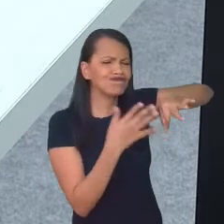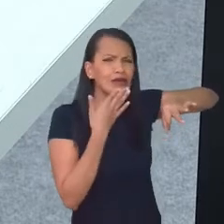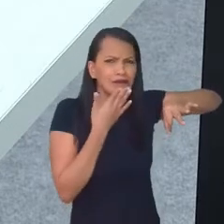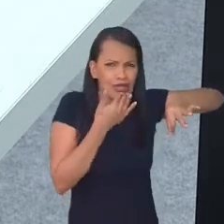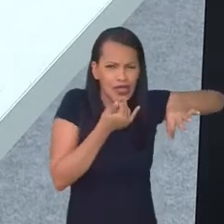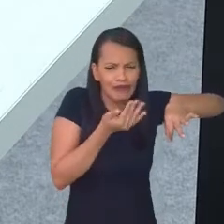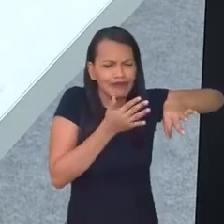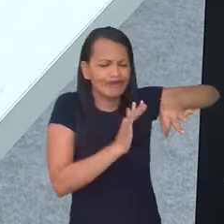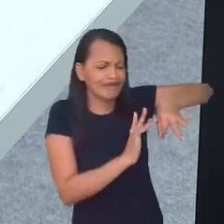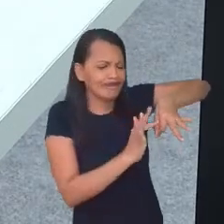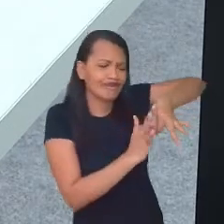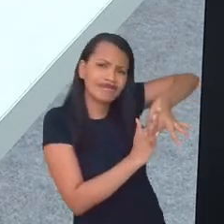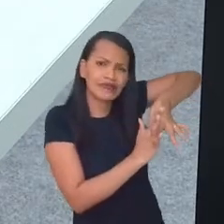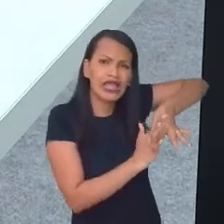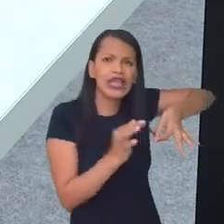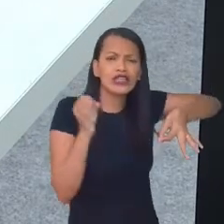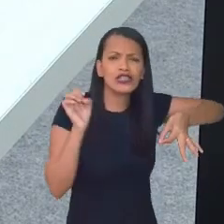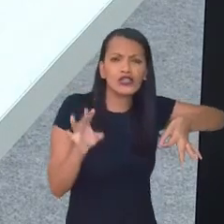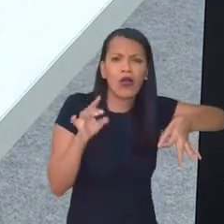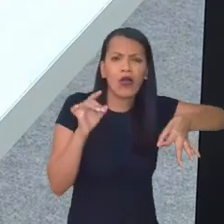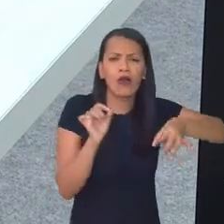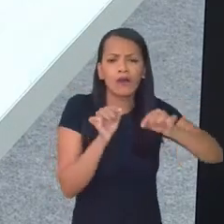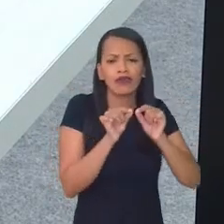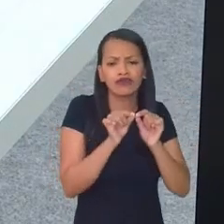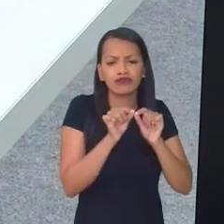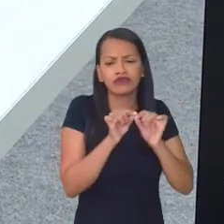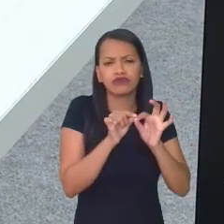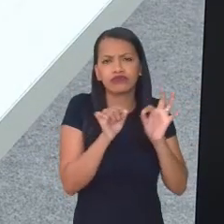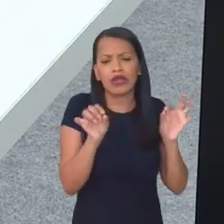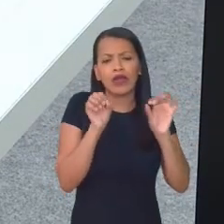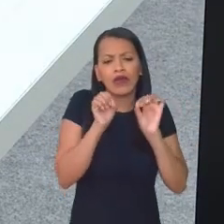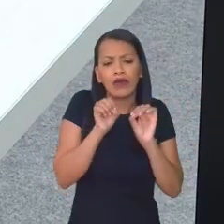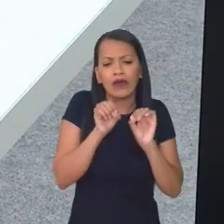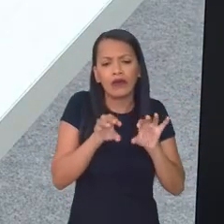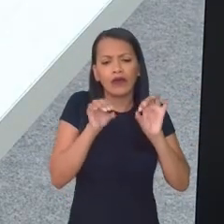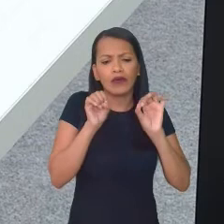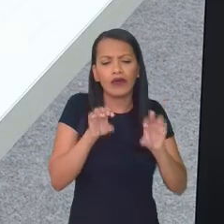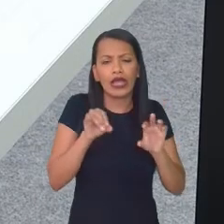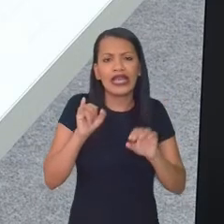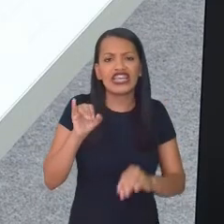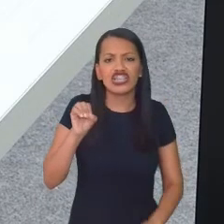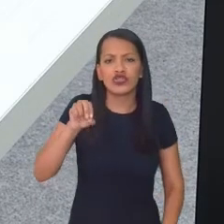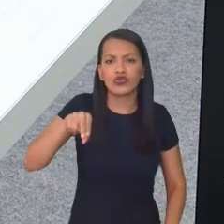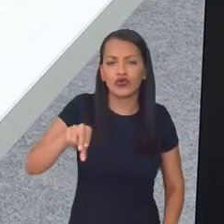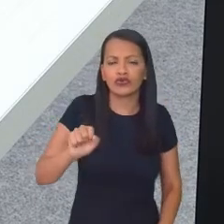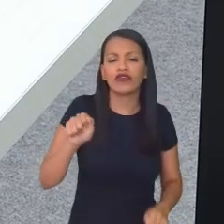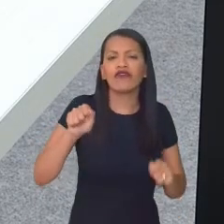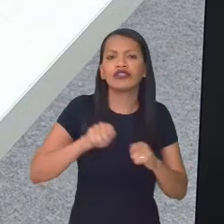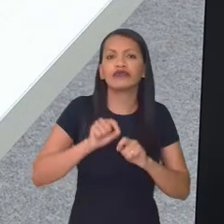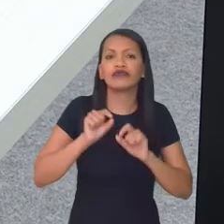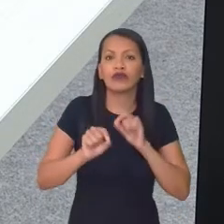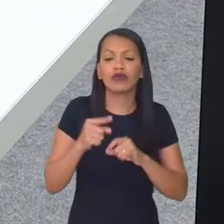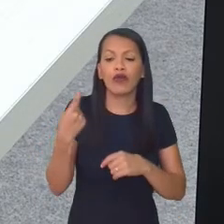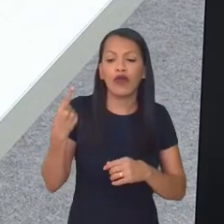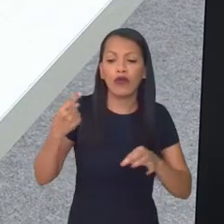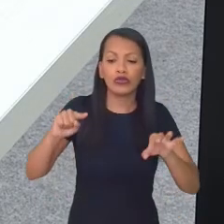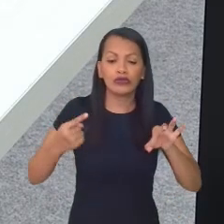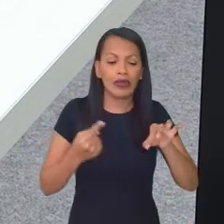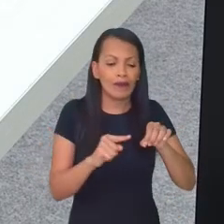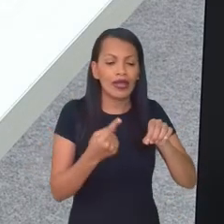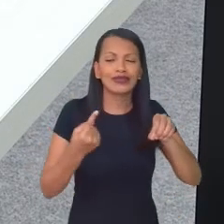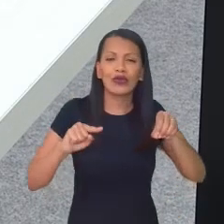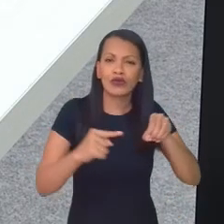realmente, e ele vai soltando íons de cobre, e aí vai fazendo com que os espermatozoides